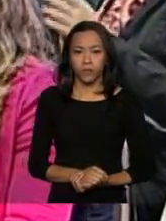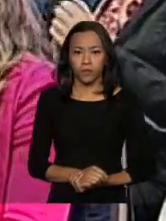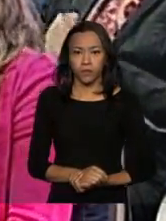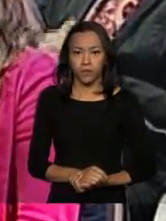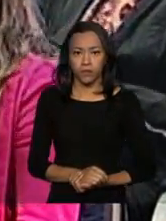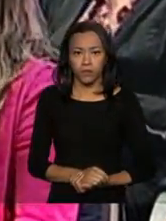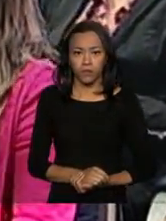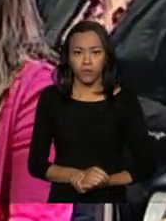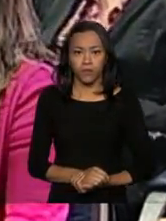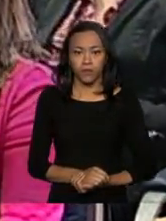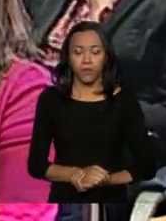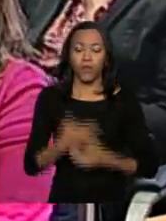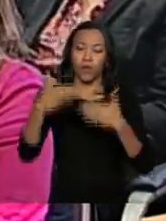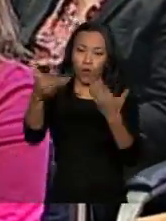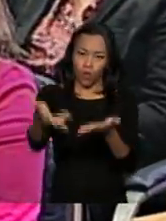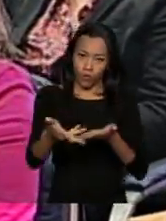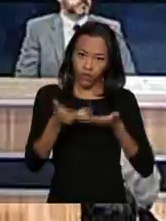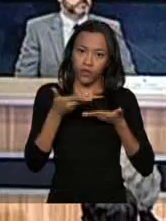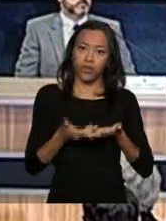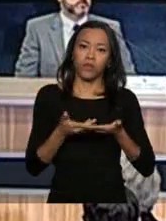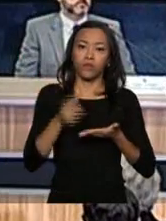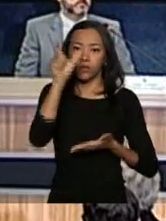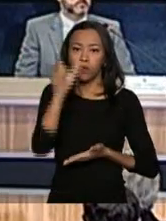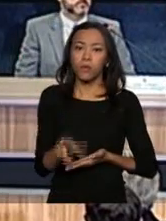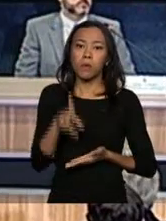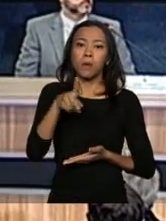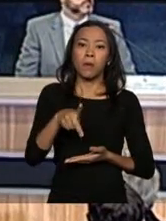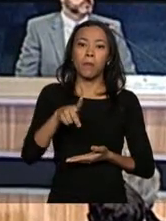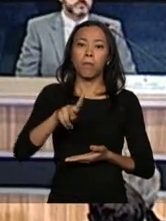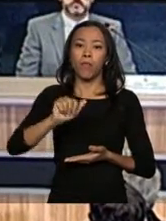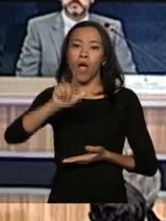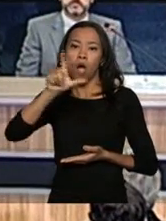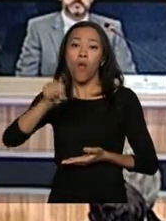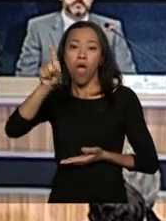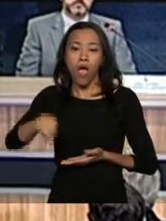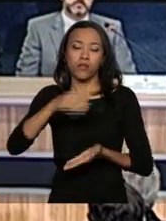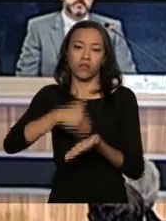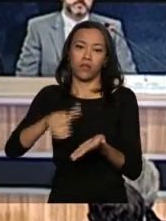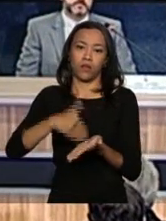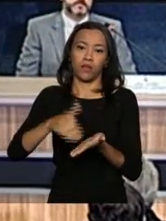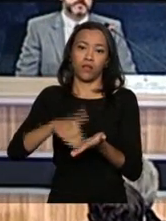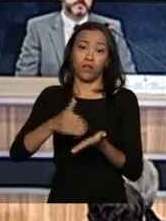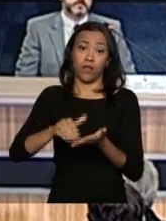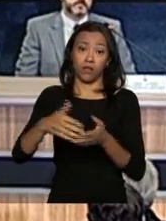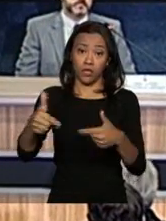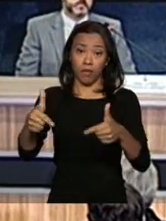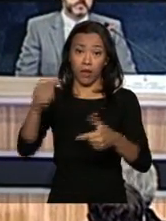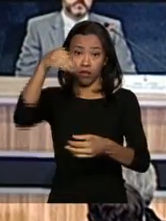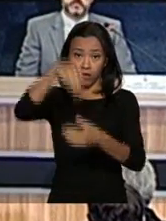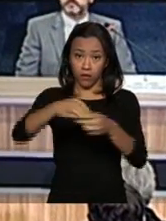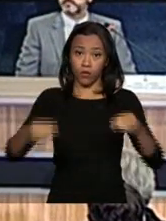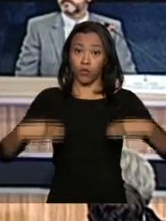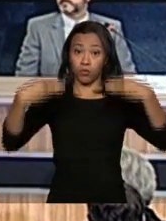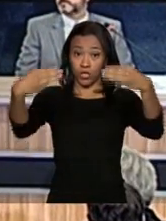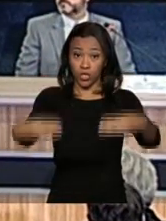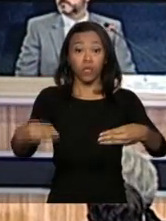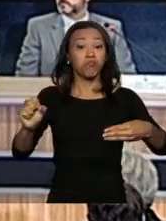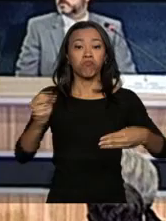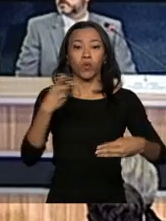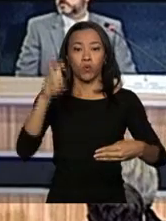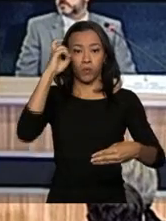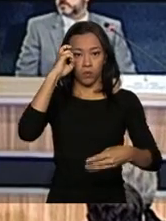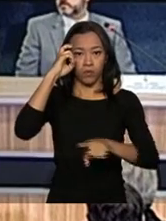todos convidamos o Senor Paula Ribeiro secretário do audiovisual do ministério da cultura para fazer uso da palavra